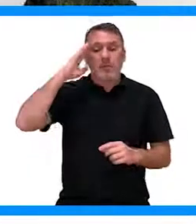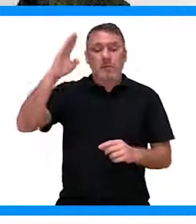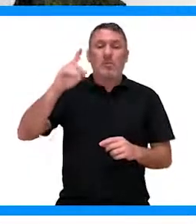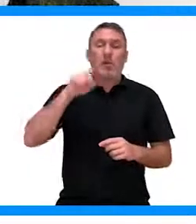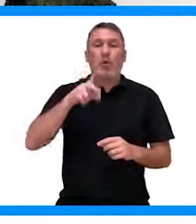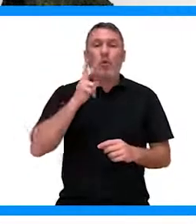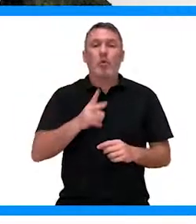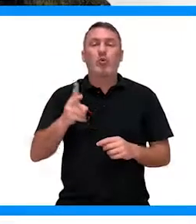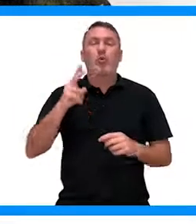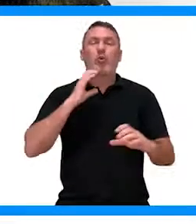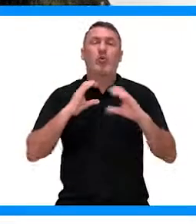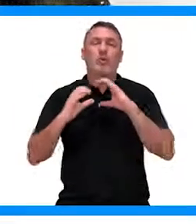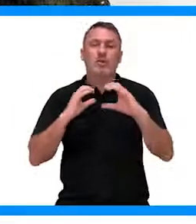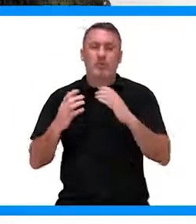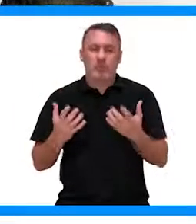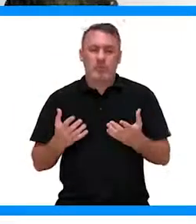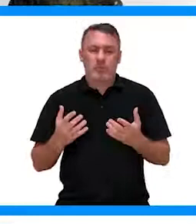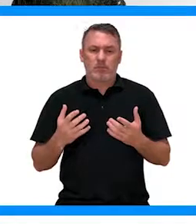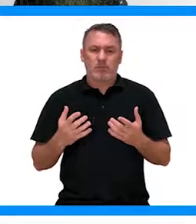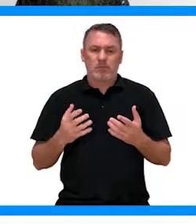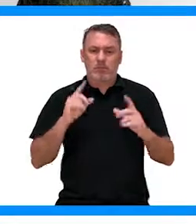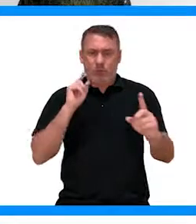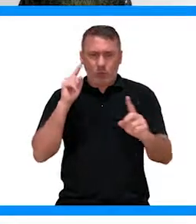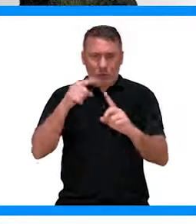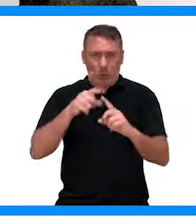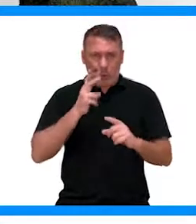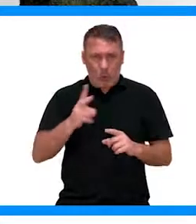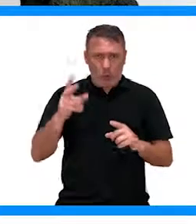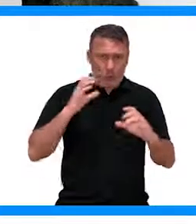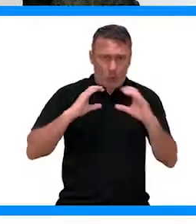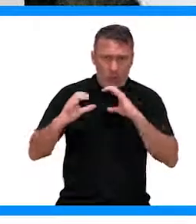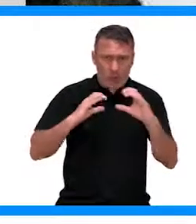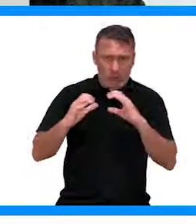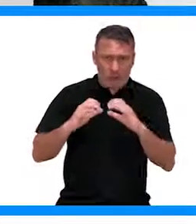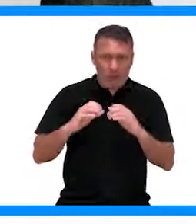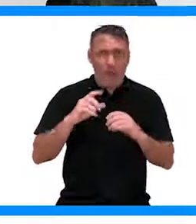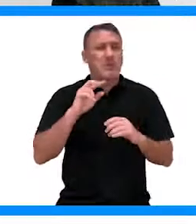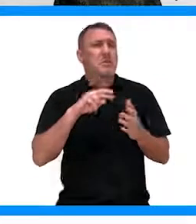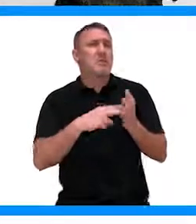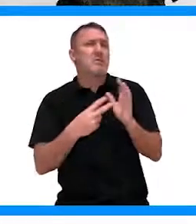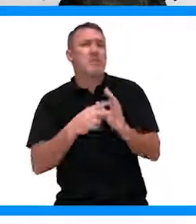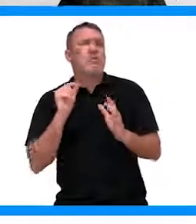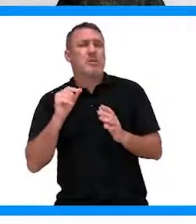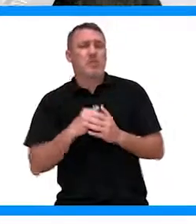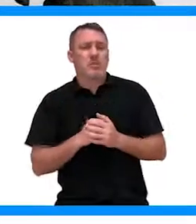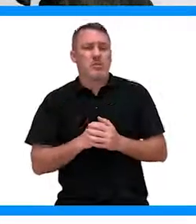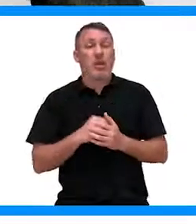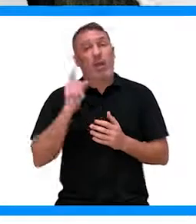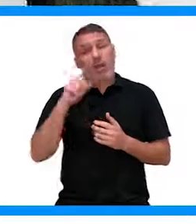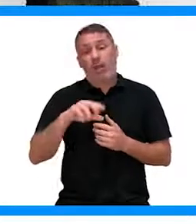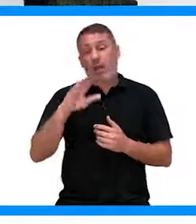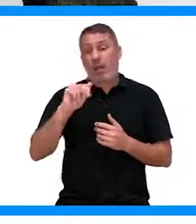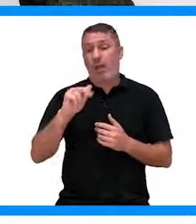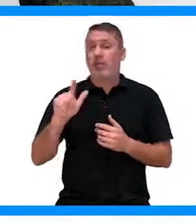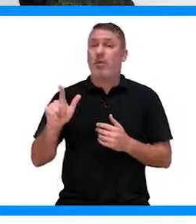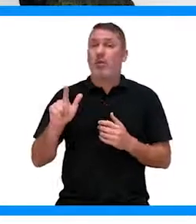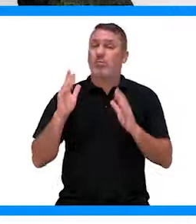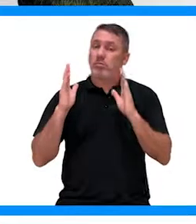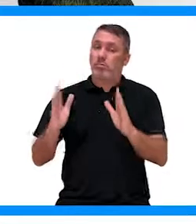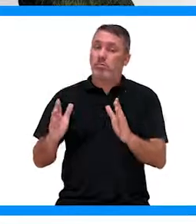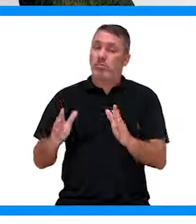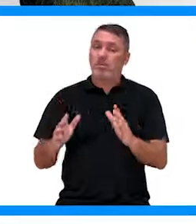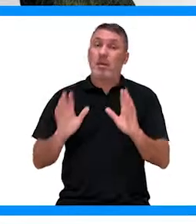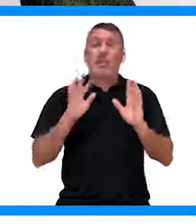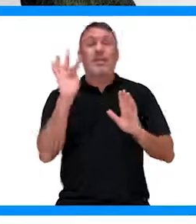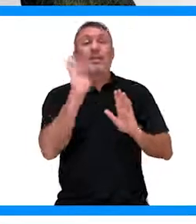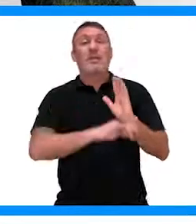como objetivo principal a manutenção da comunicação. O objetivo é manter a comunicação. O que seria isso? É o canal que está